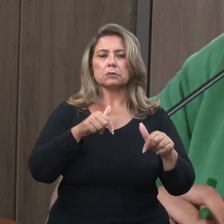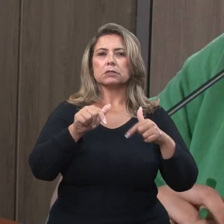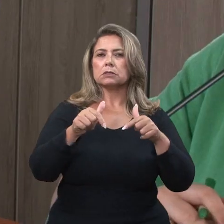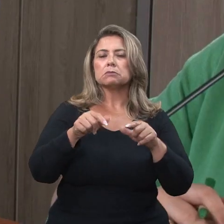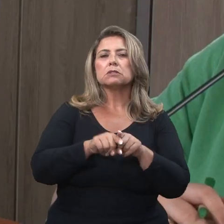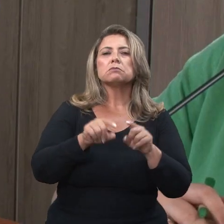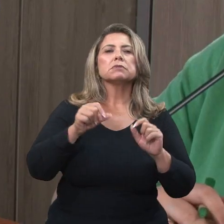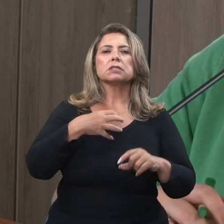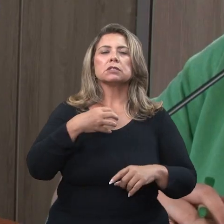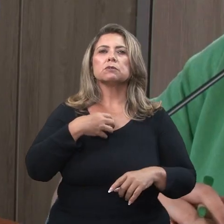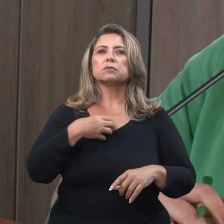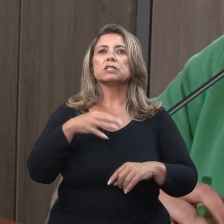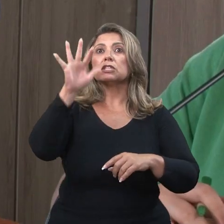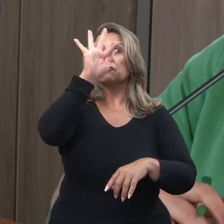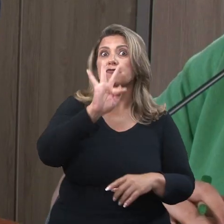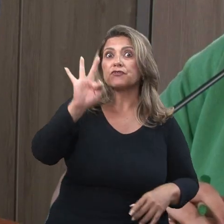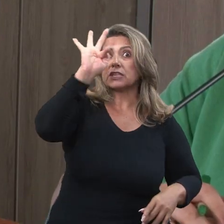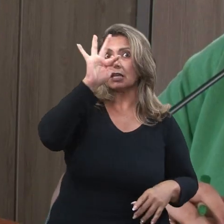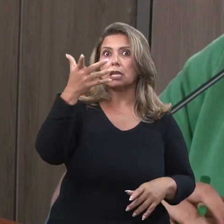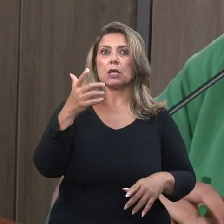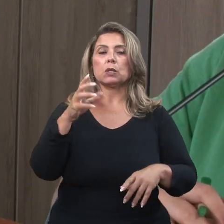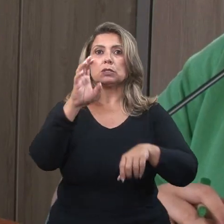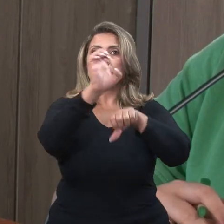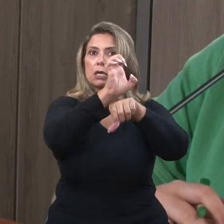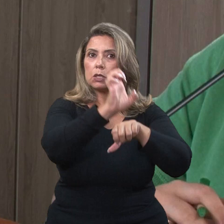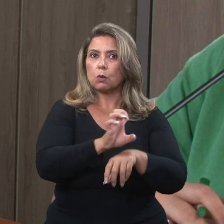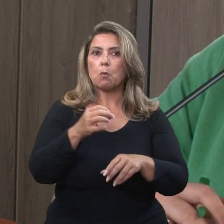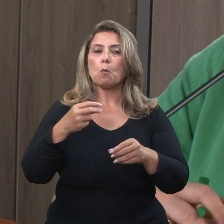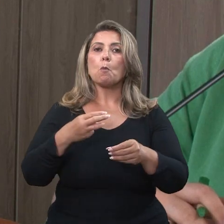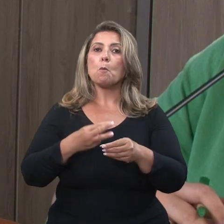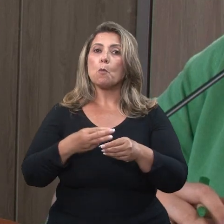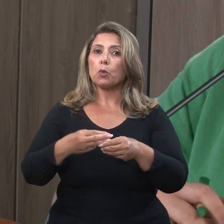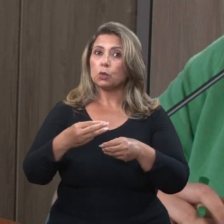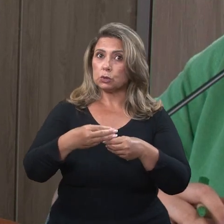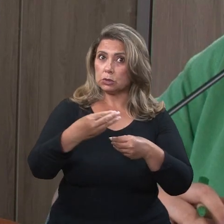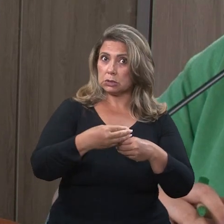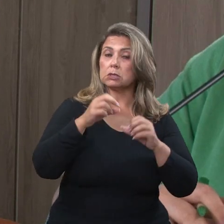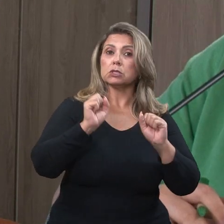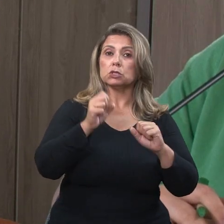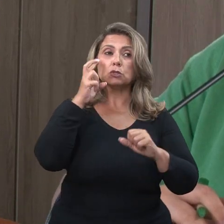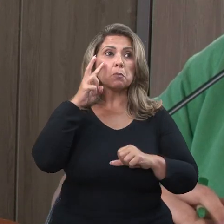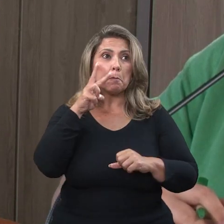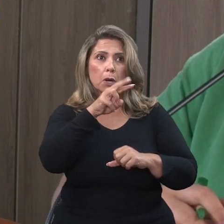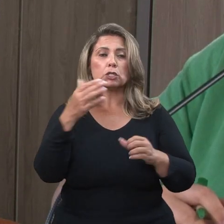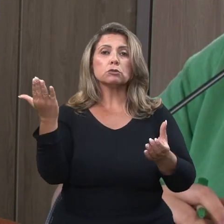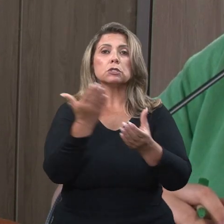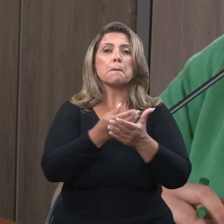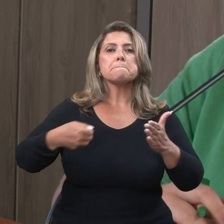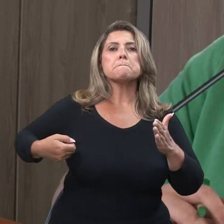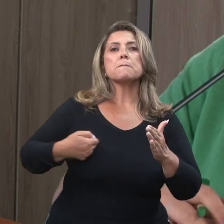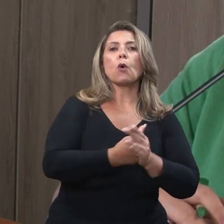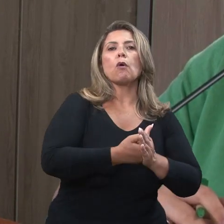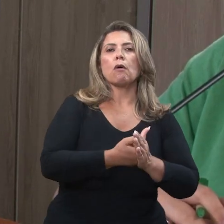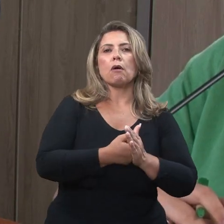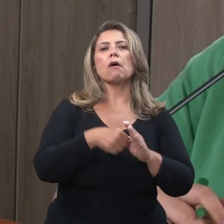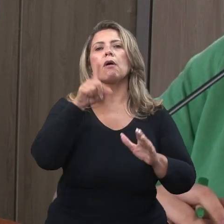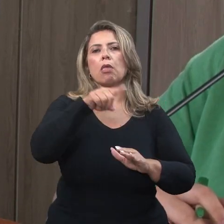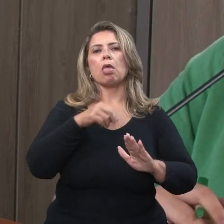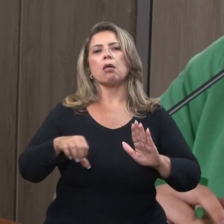pode sujeitar a um processo disciplinar, mas ele também pode configurar crime. Então, é algo que tem uma